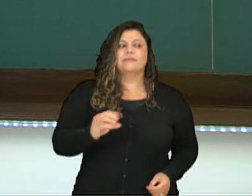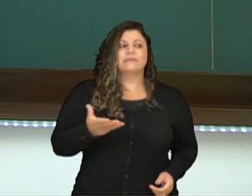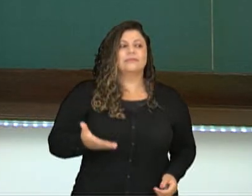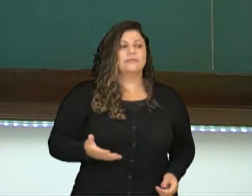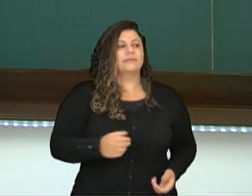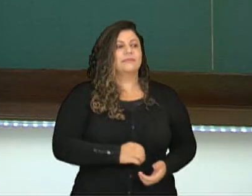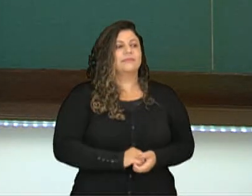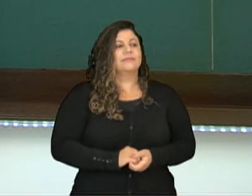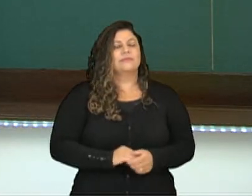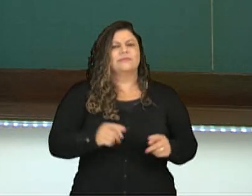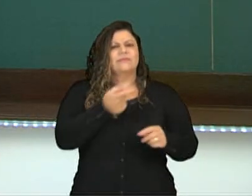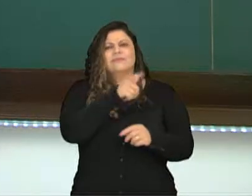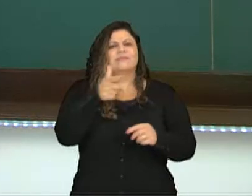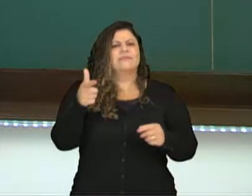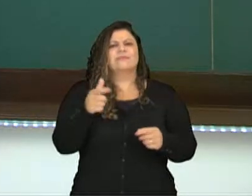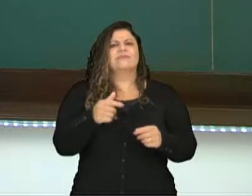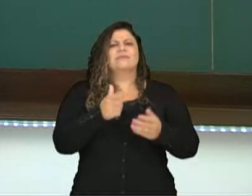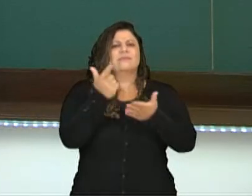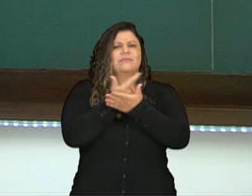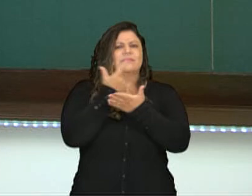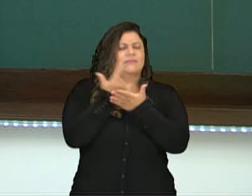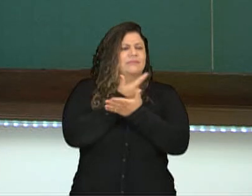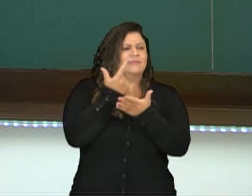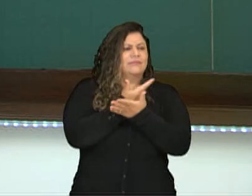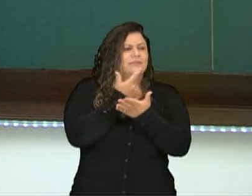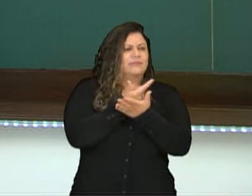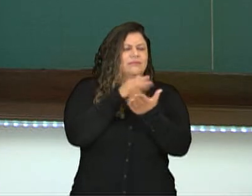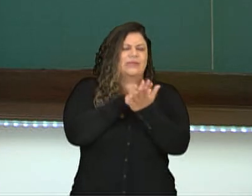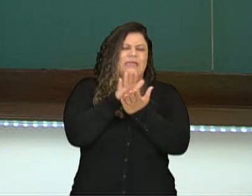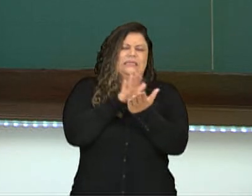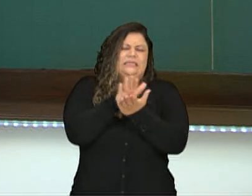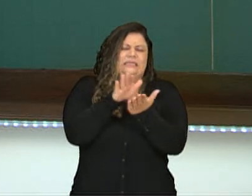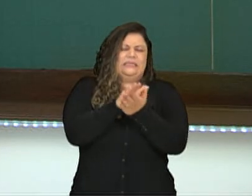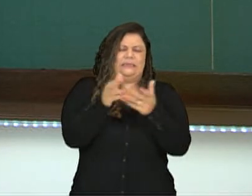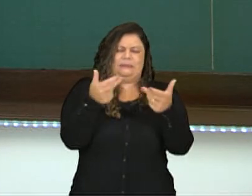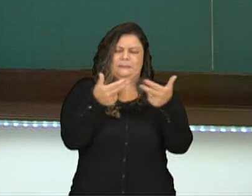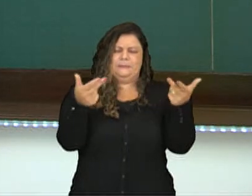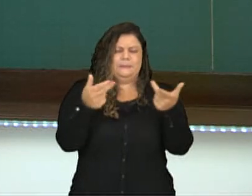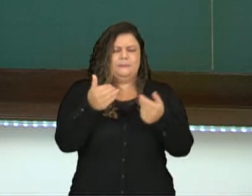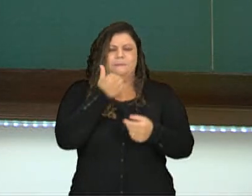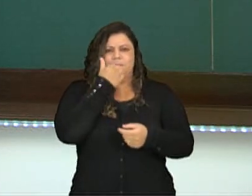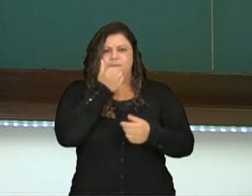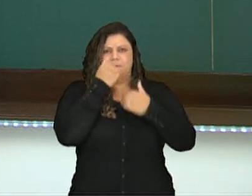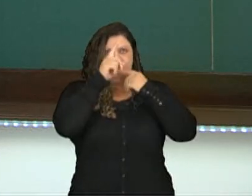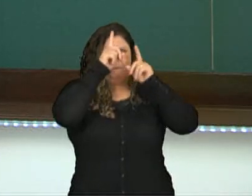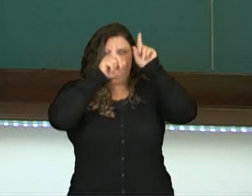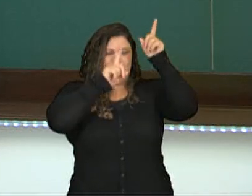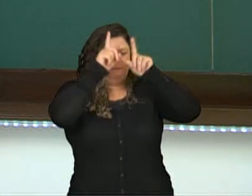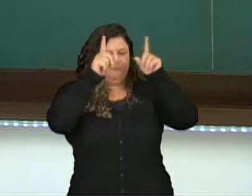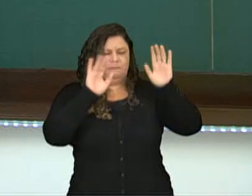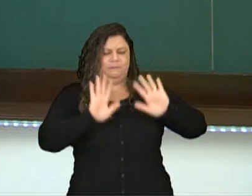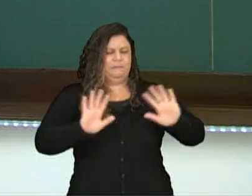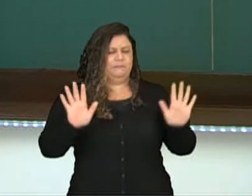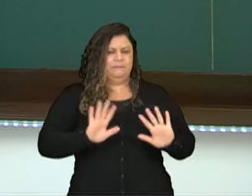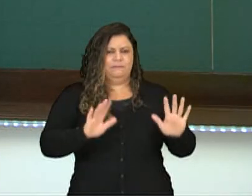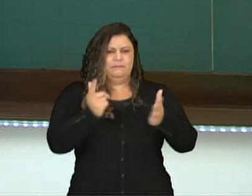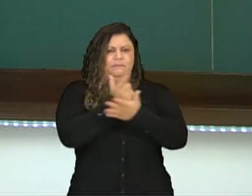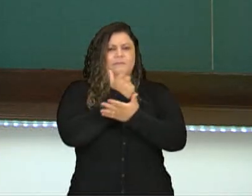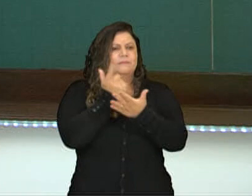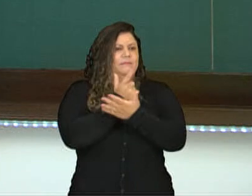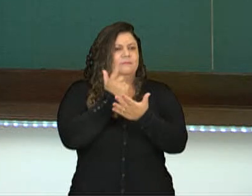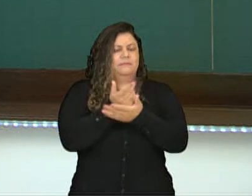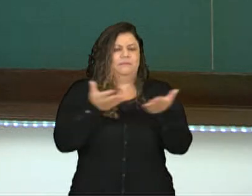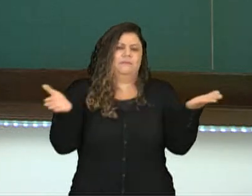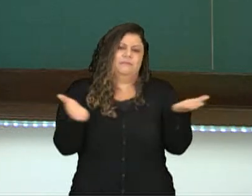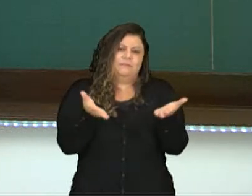papiro, não tem como fazer livro, porque seria gigante o tamanho. Eles não têm a ideia de livro como nós temos hoje.